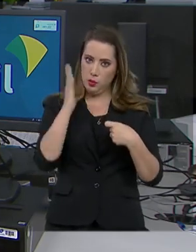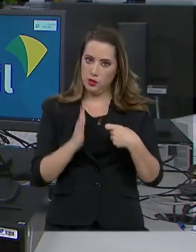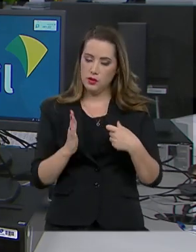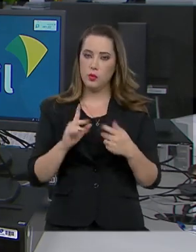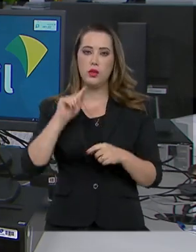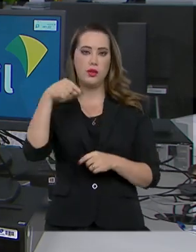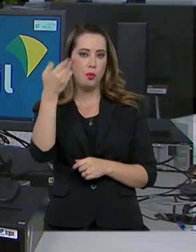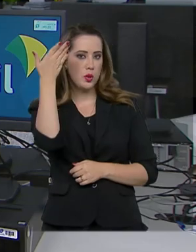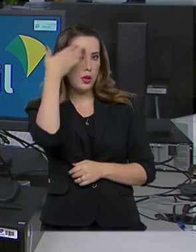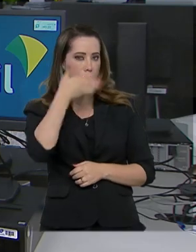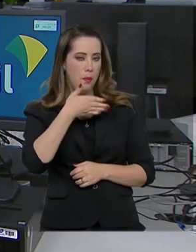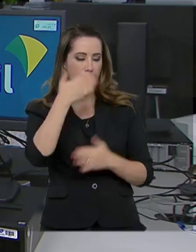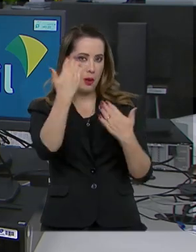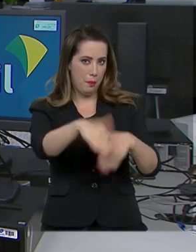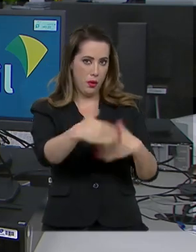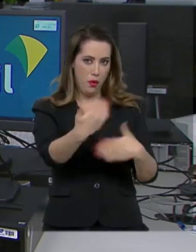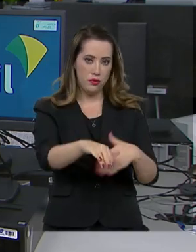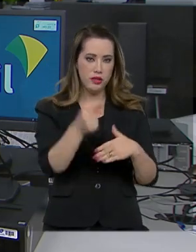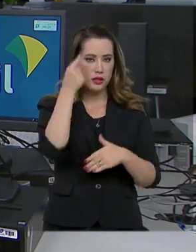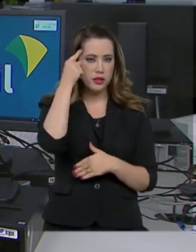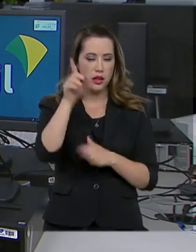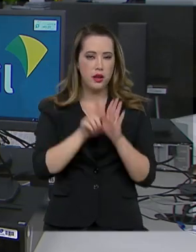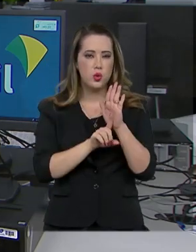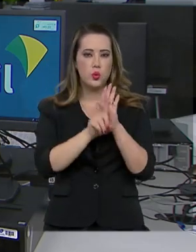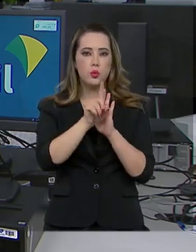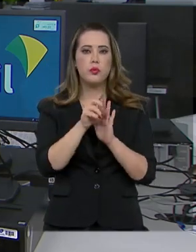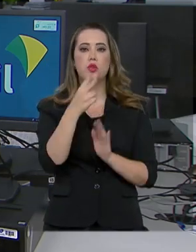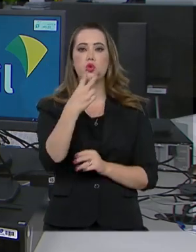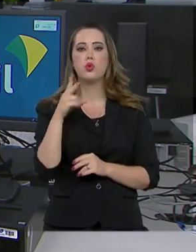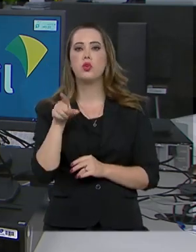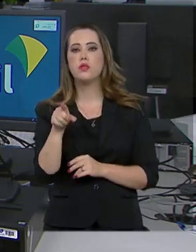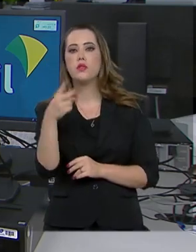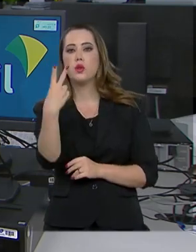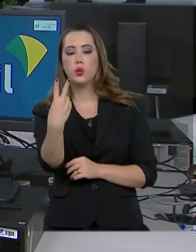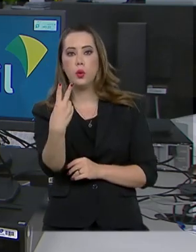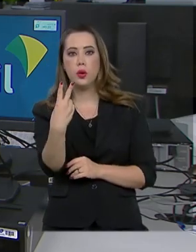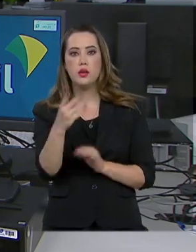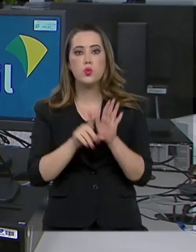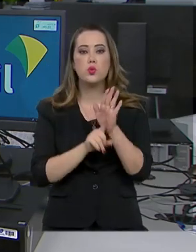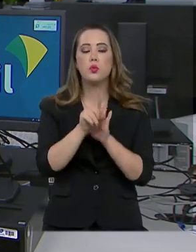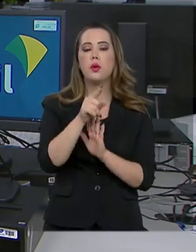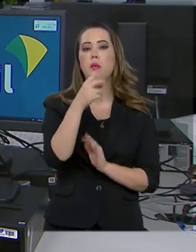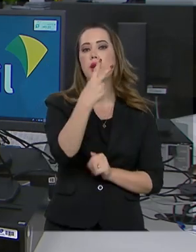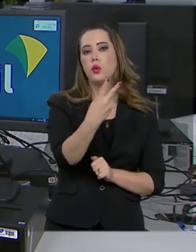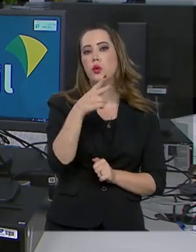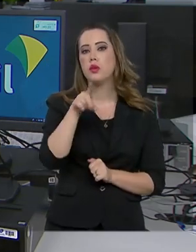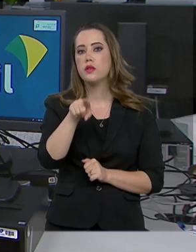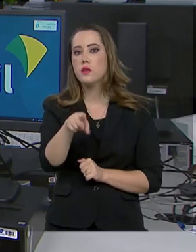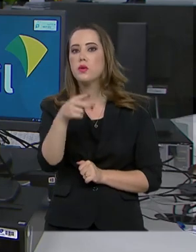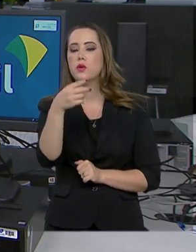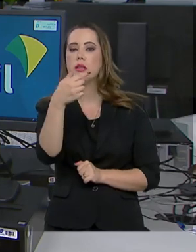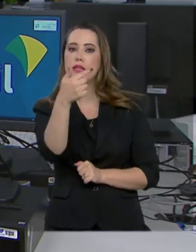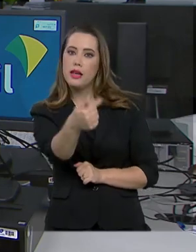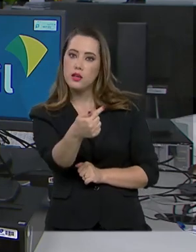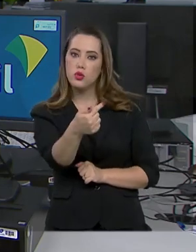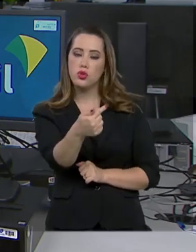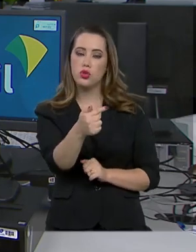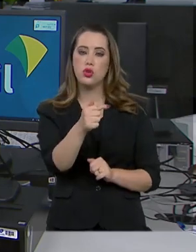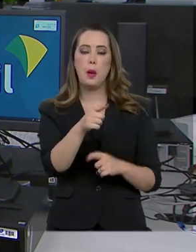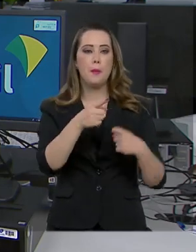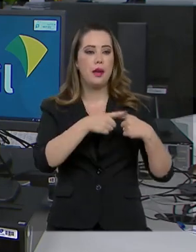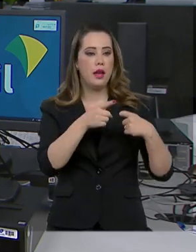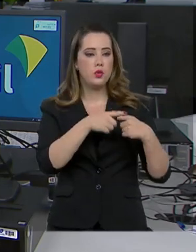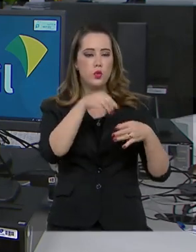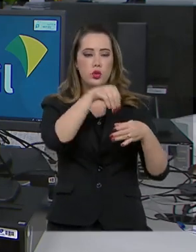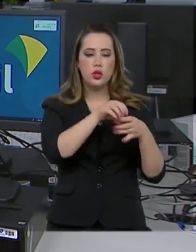a idéia é aumentar a média de profissionais de 2,2 para 2,7 médicos para cada grupo de mil